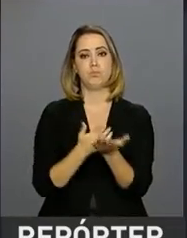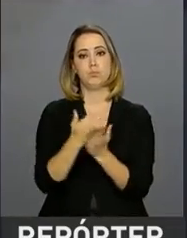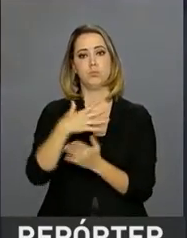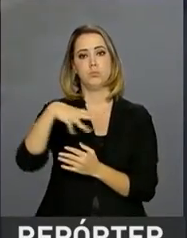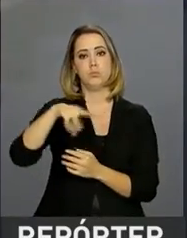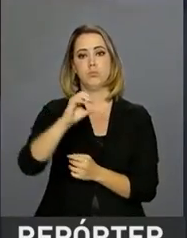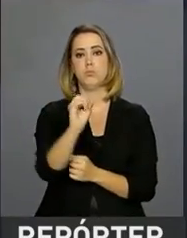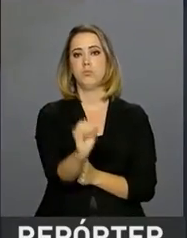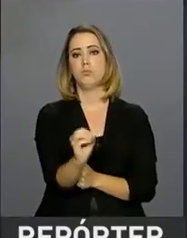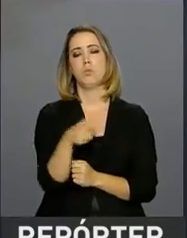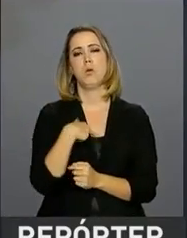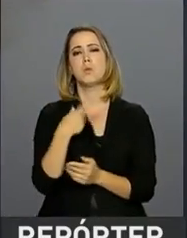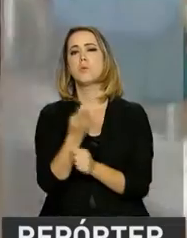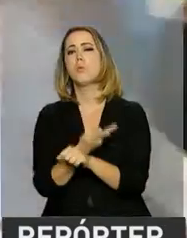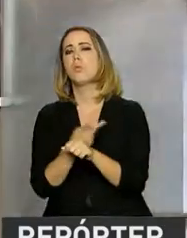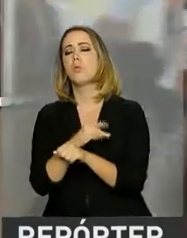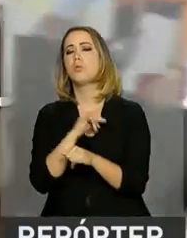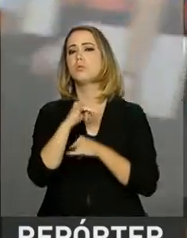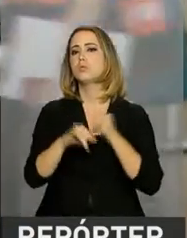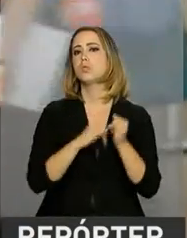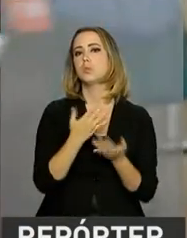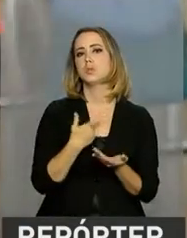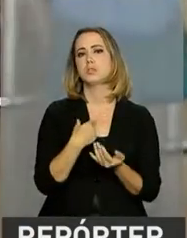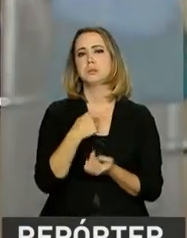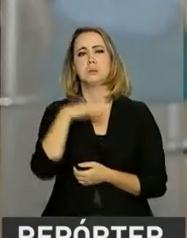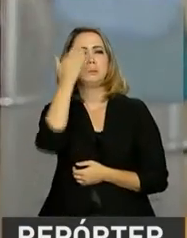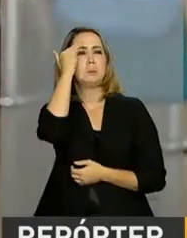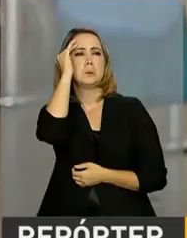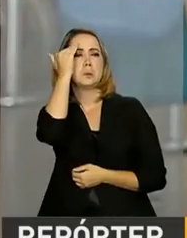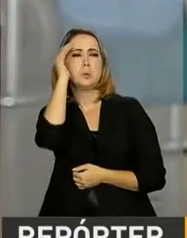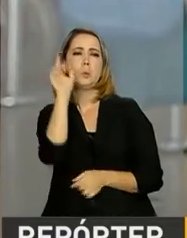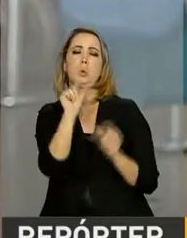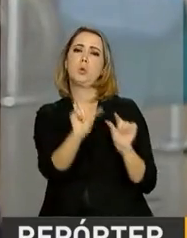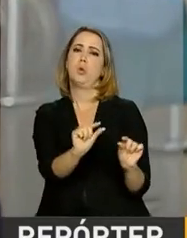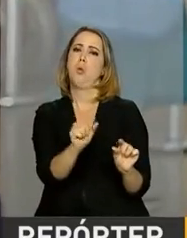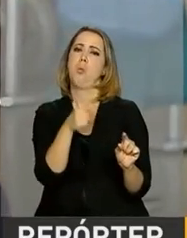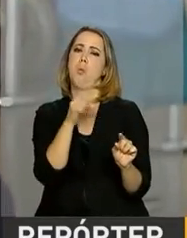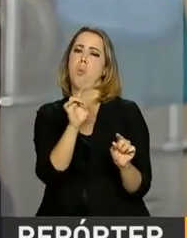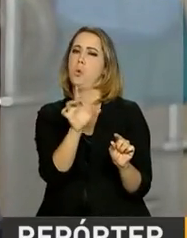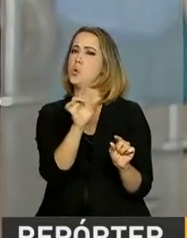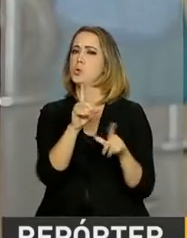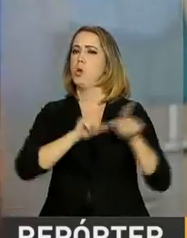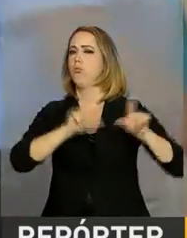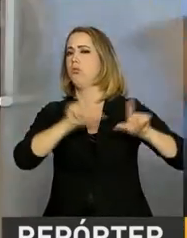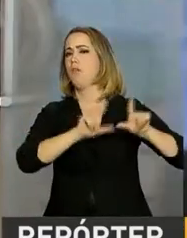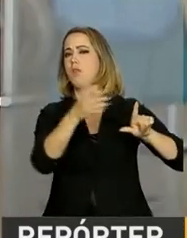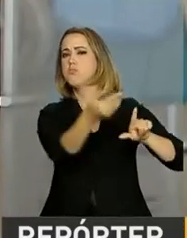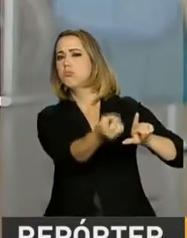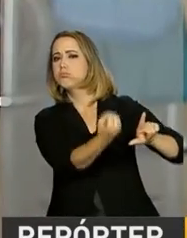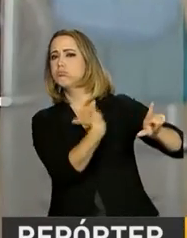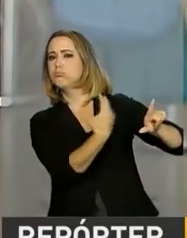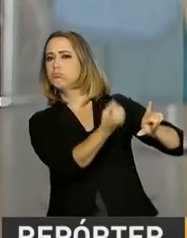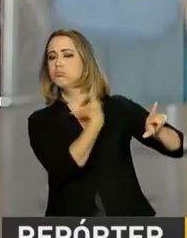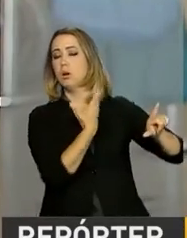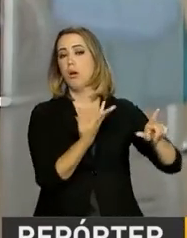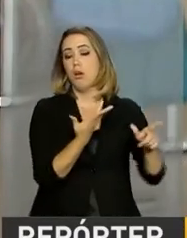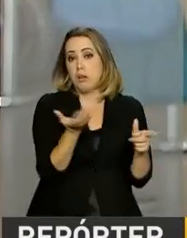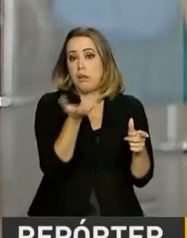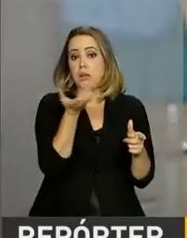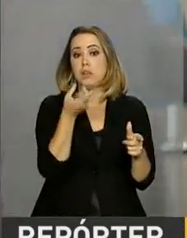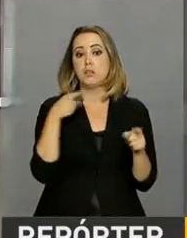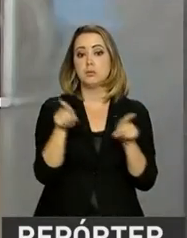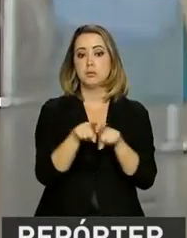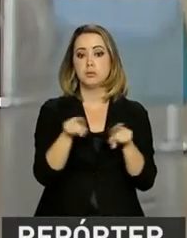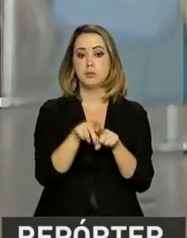ainda busca informações eu entendi pouco ainda porque o city só pela televisão então gostaria até que se